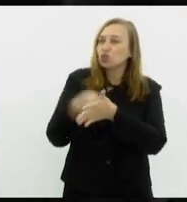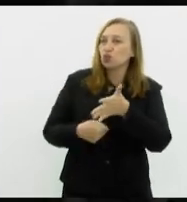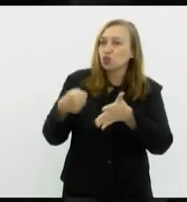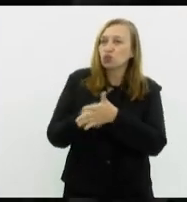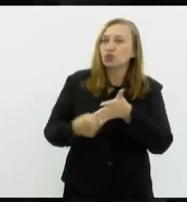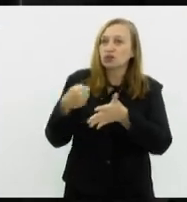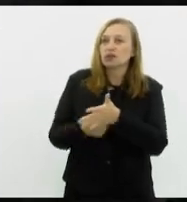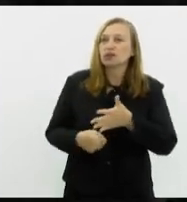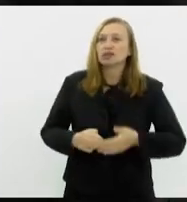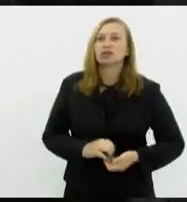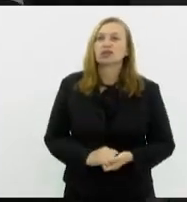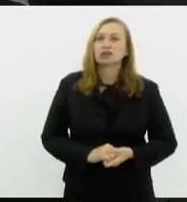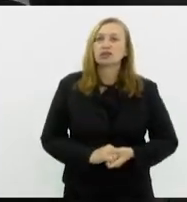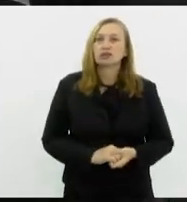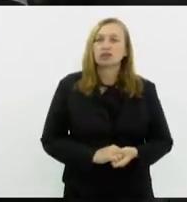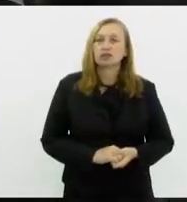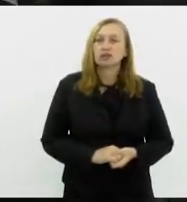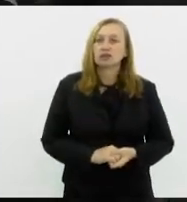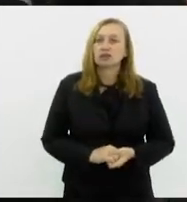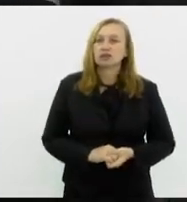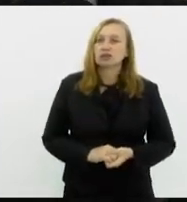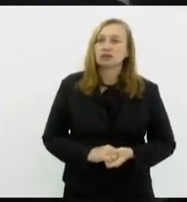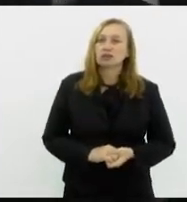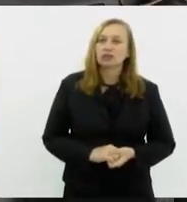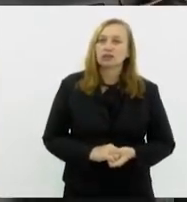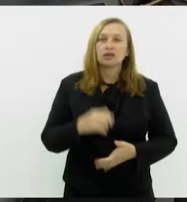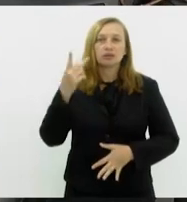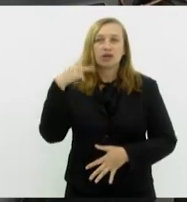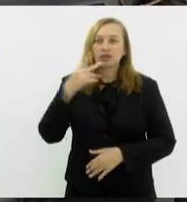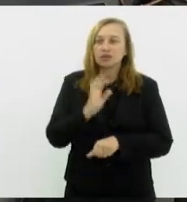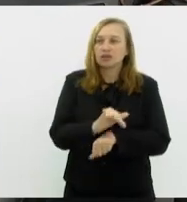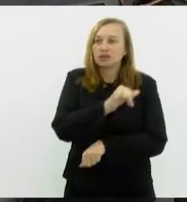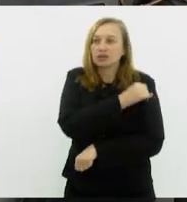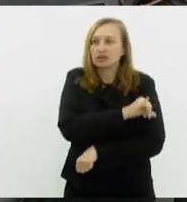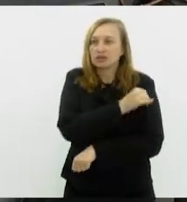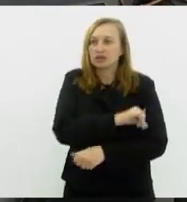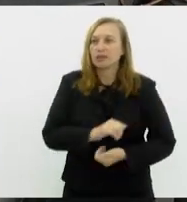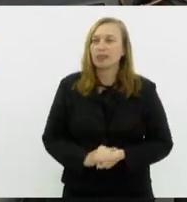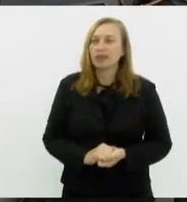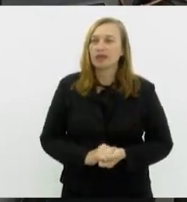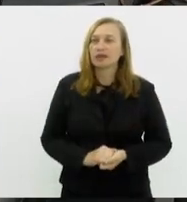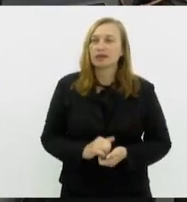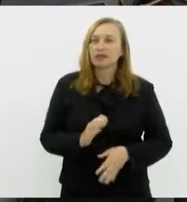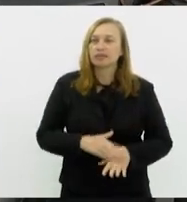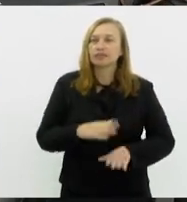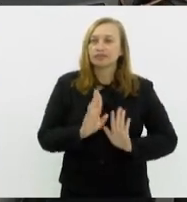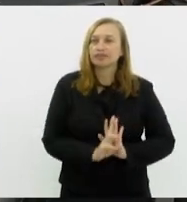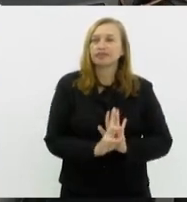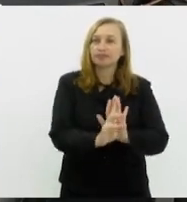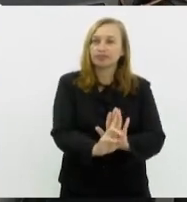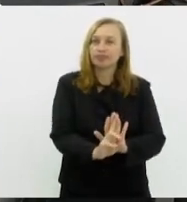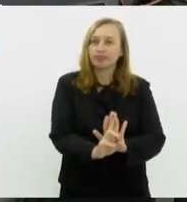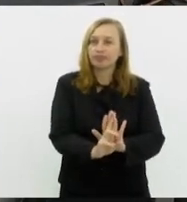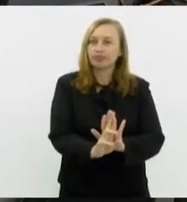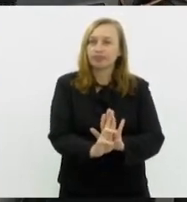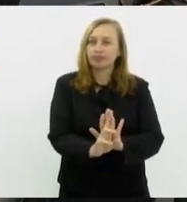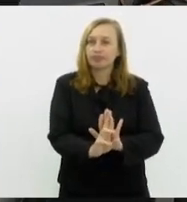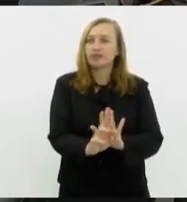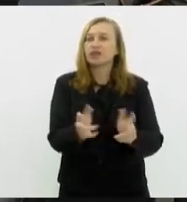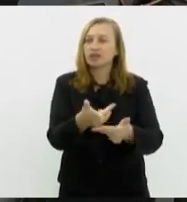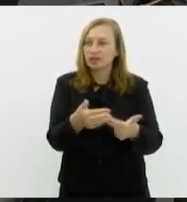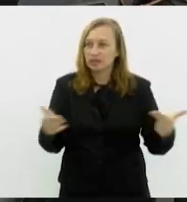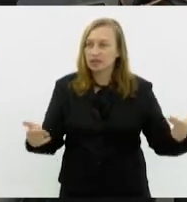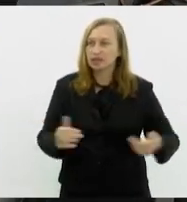luta, que é pioneira nos parlamentos do Estado do Rio de Janeiro, levando mais representatividade, levando mais